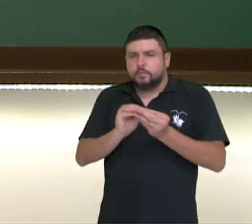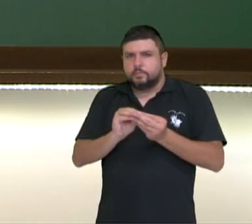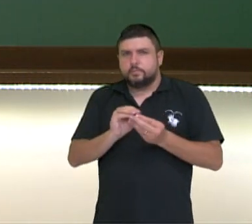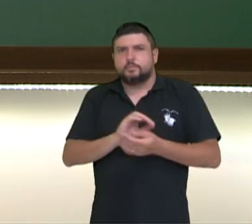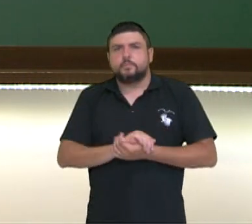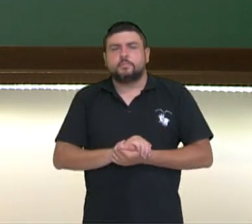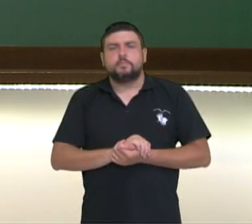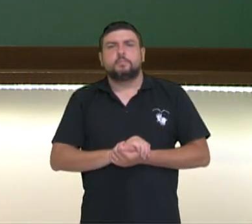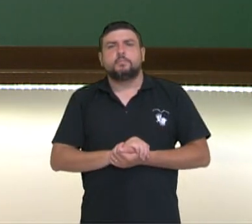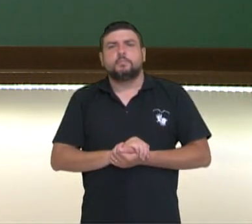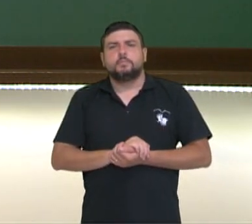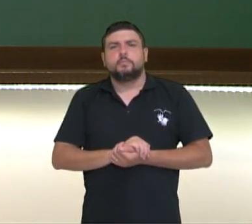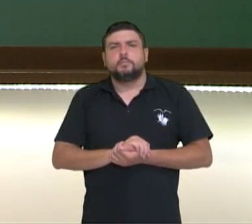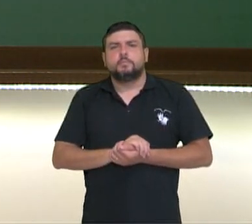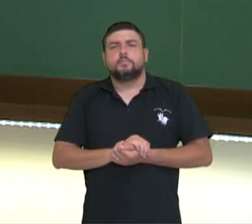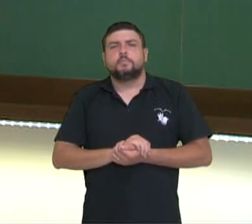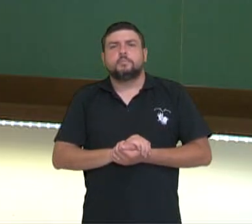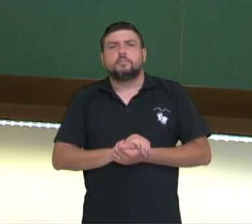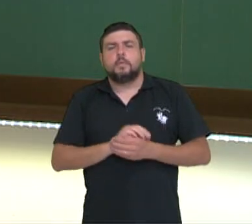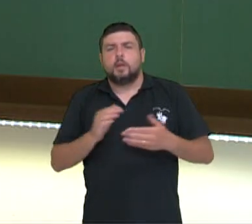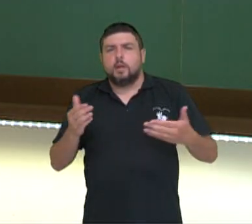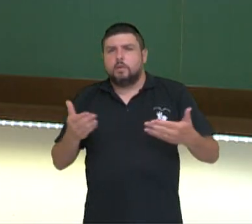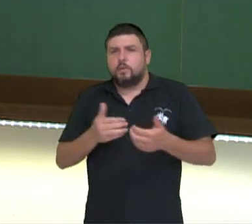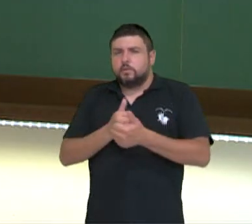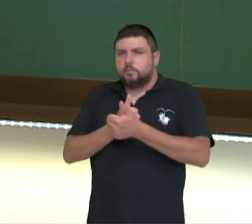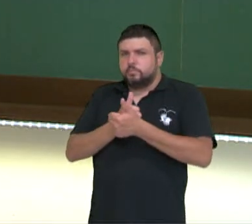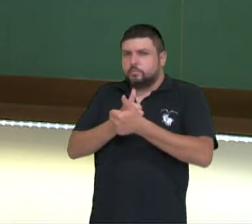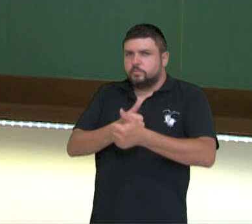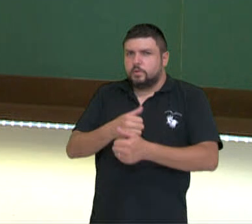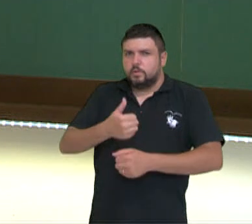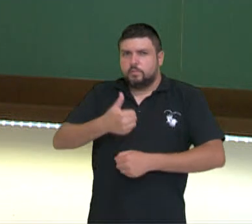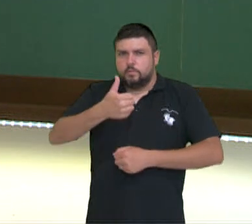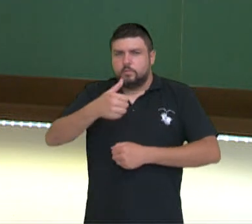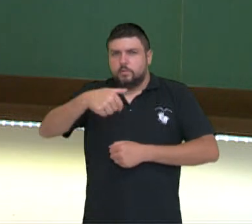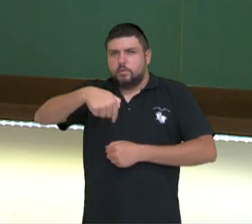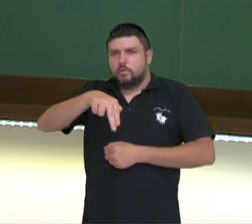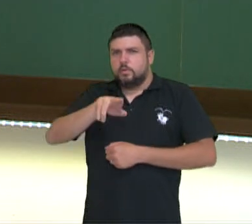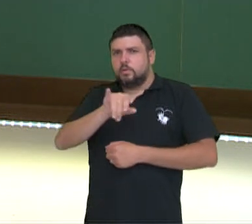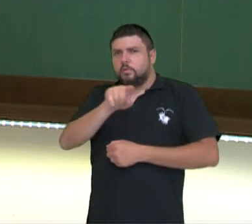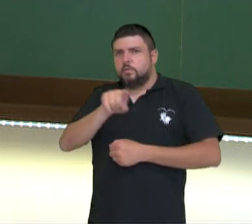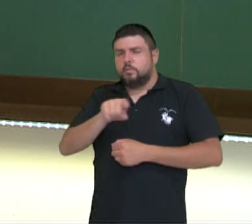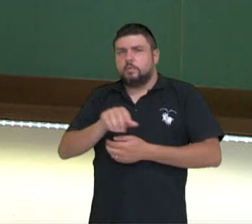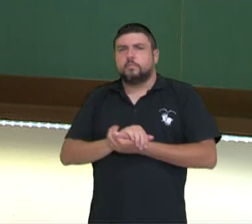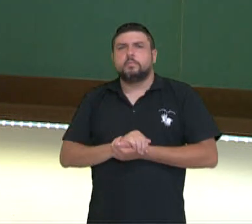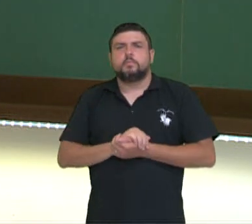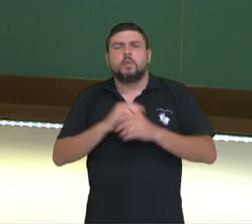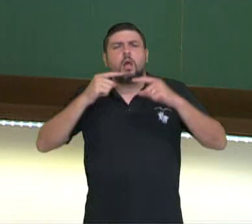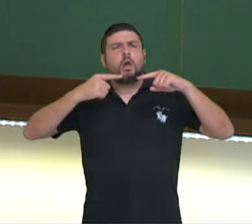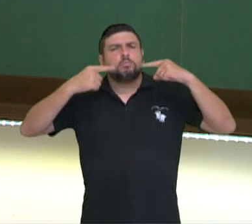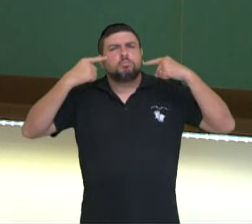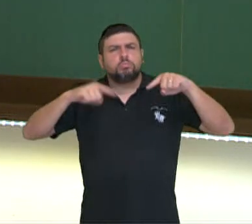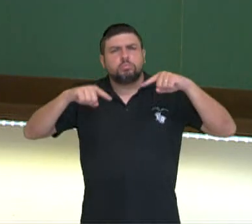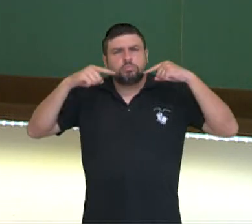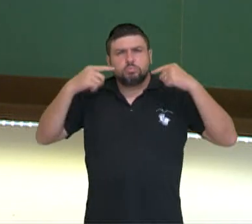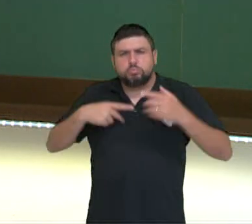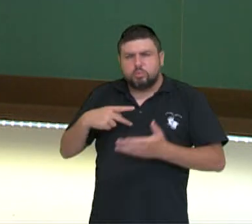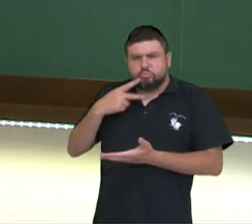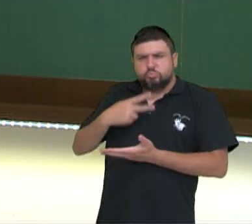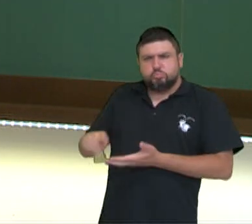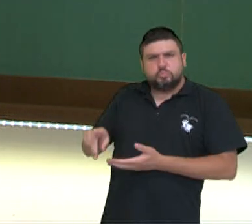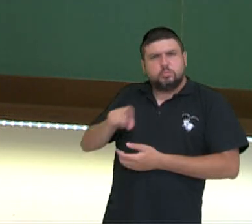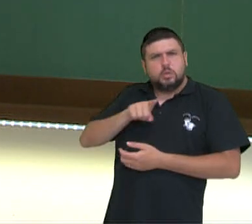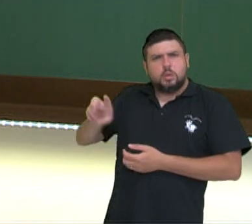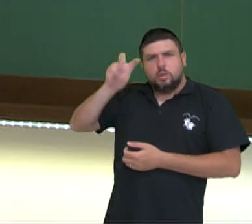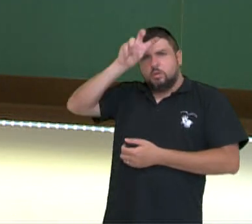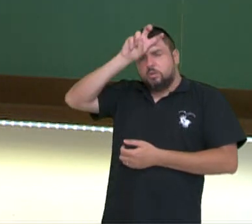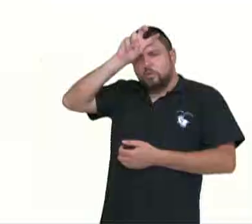sufixo. Acompanhe aqui comigo o nosso primeiro quiz. A música Odioso do Egito, gravada por Zé Cabaleiro,